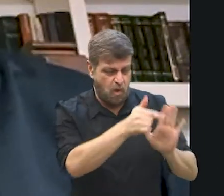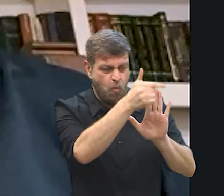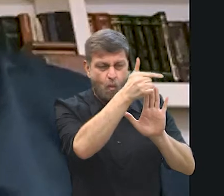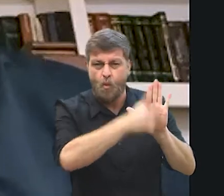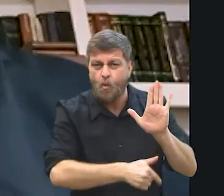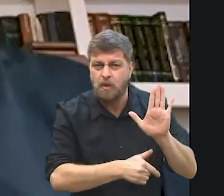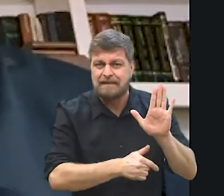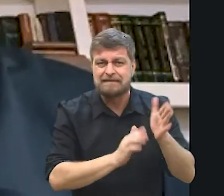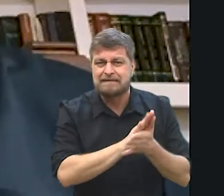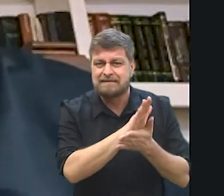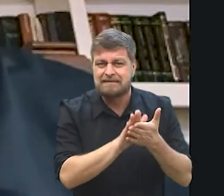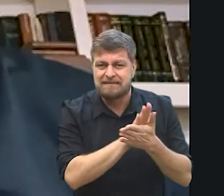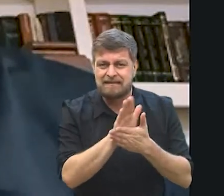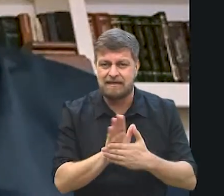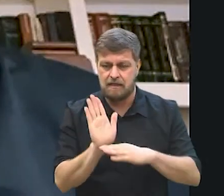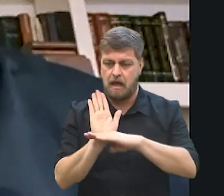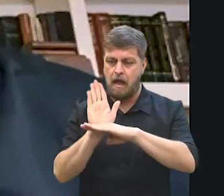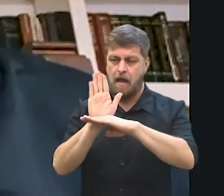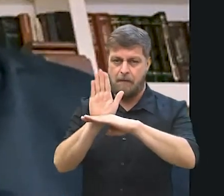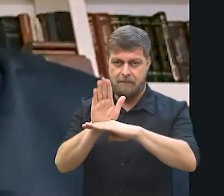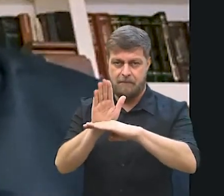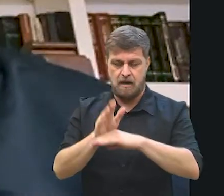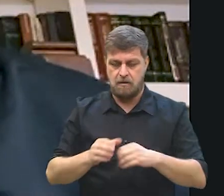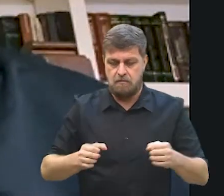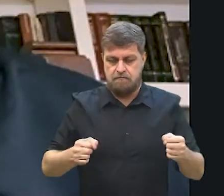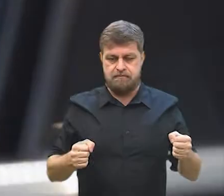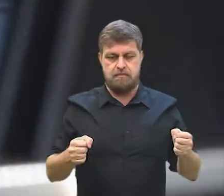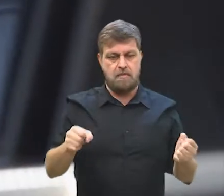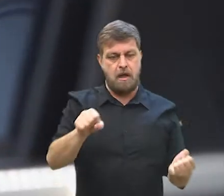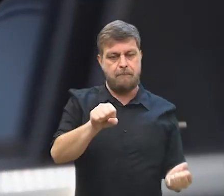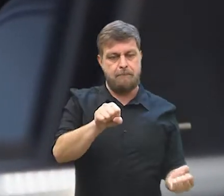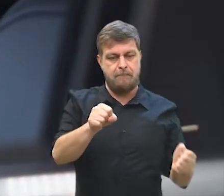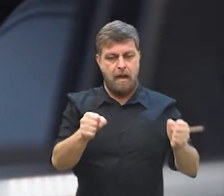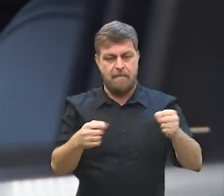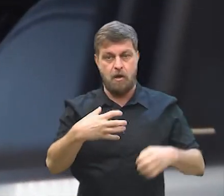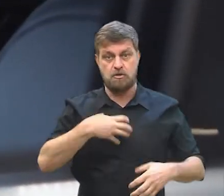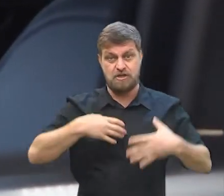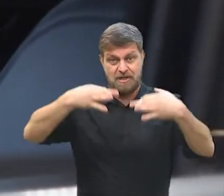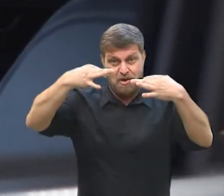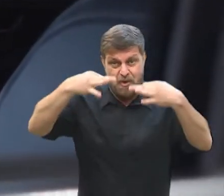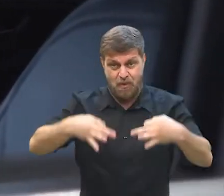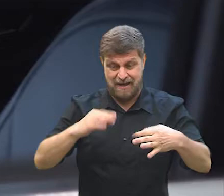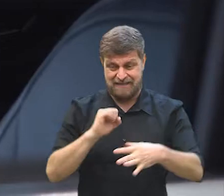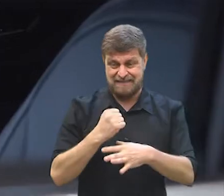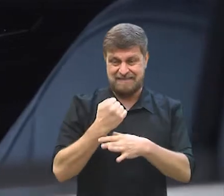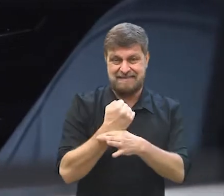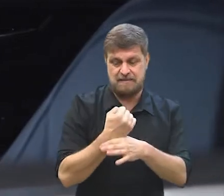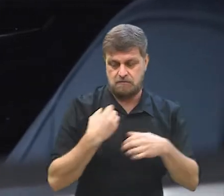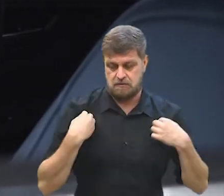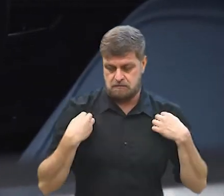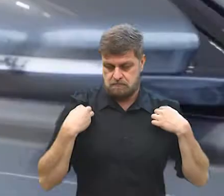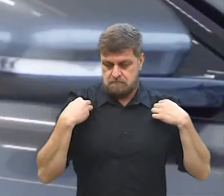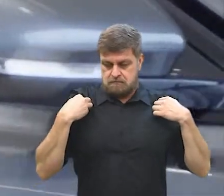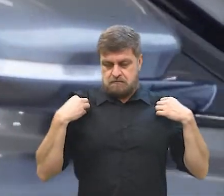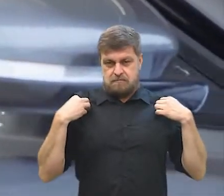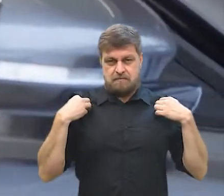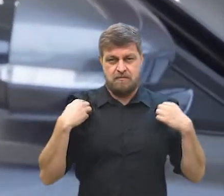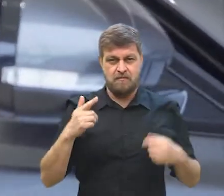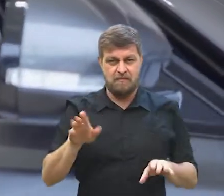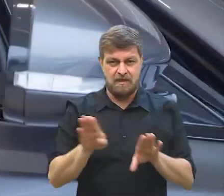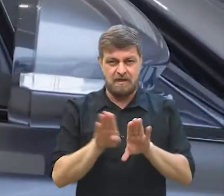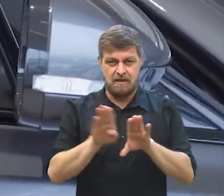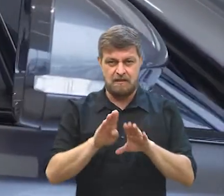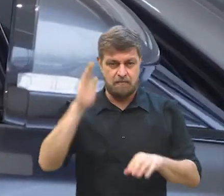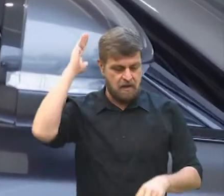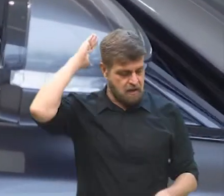Deveria ter banco 90 graus e o cotovelo dobrado para que tenha mais segurança na sua postura e ter